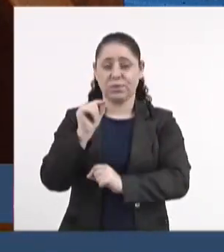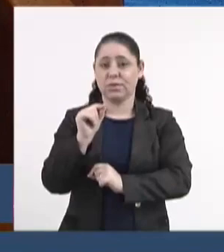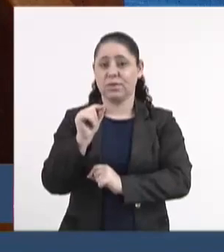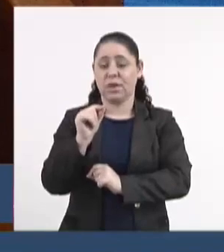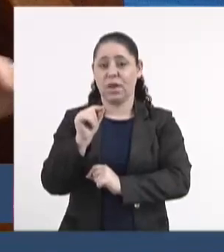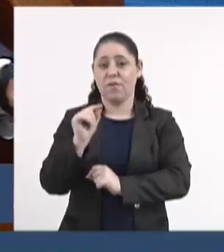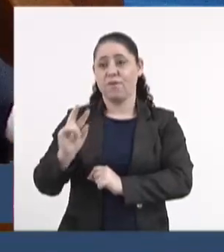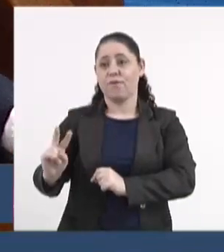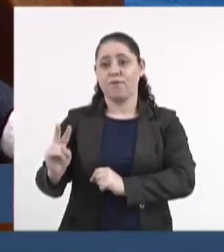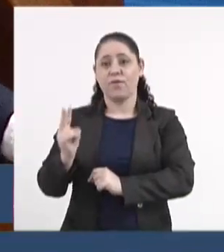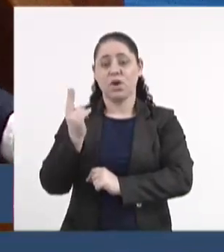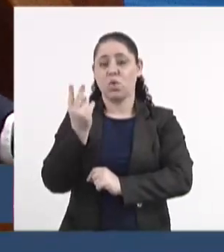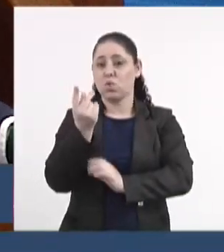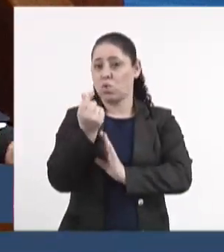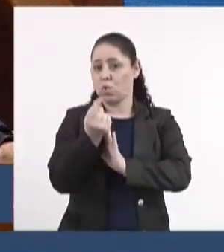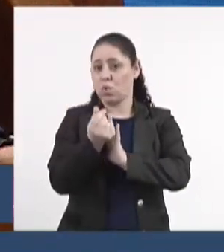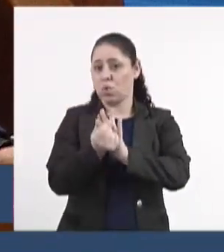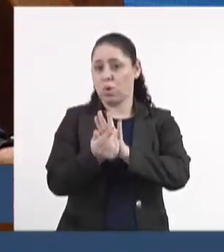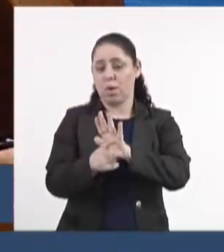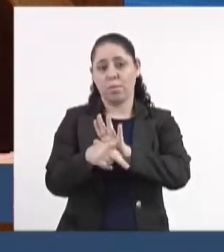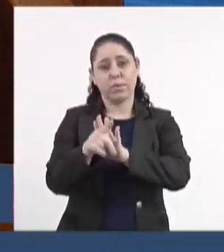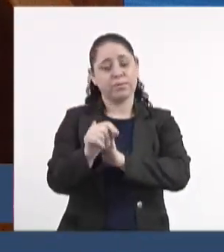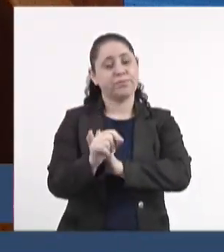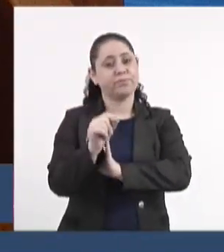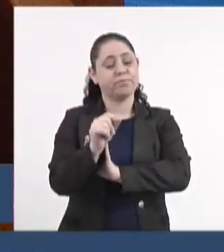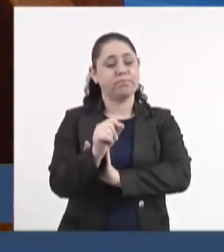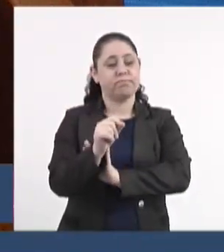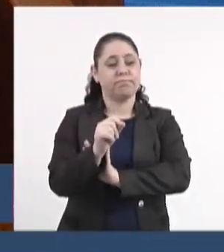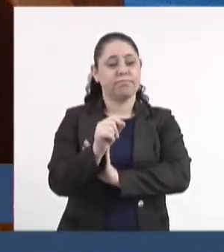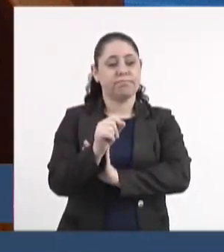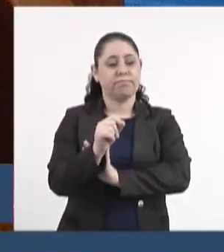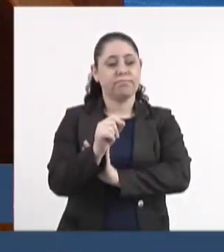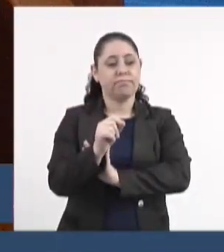que valores de